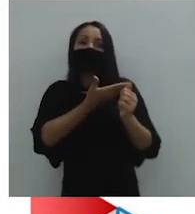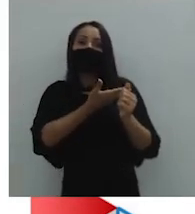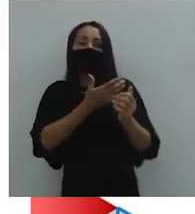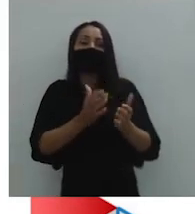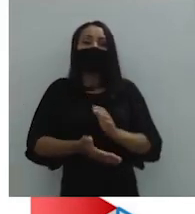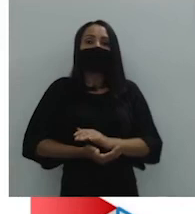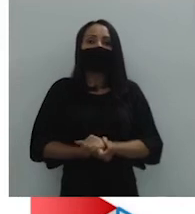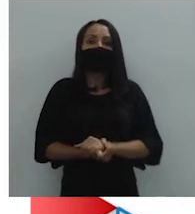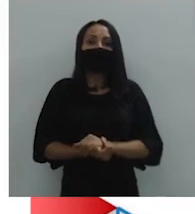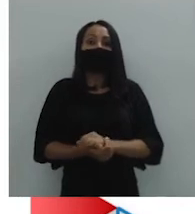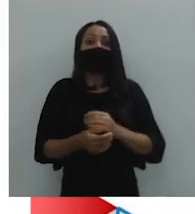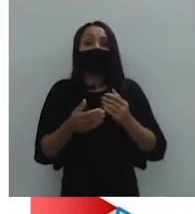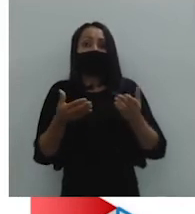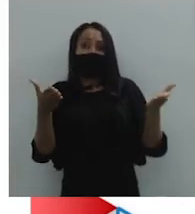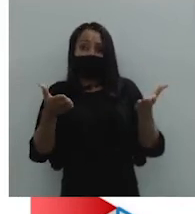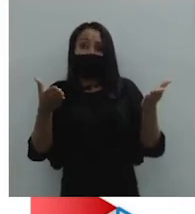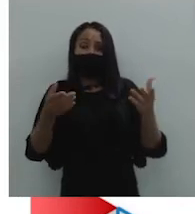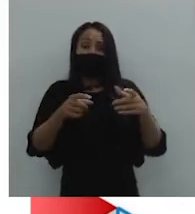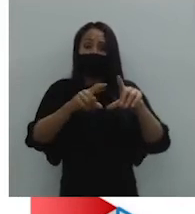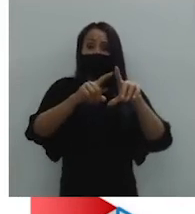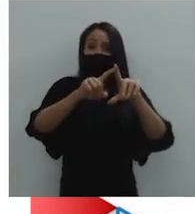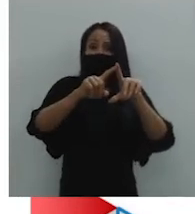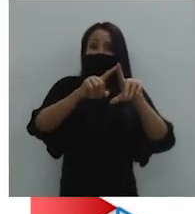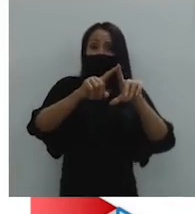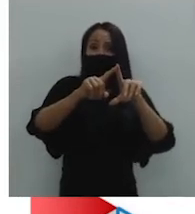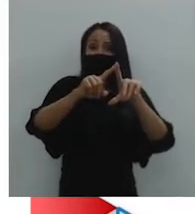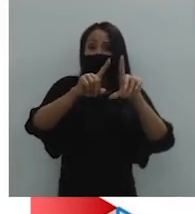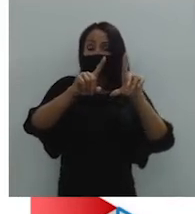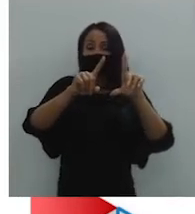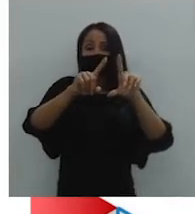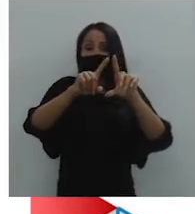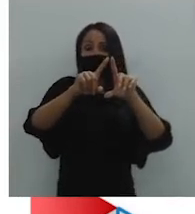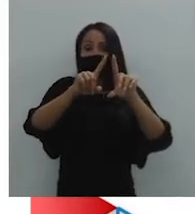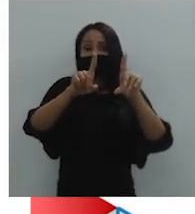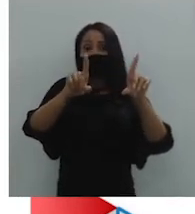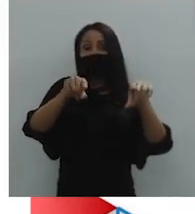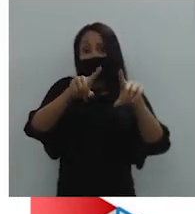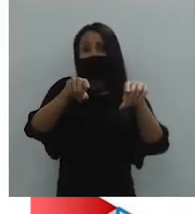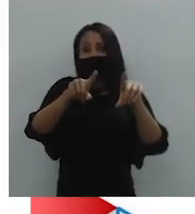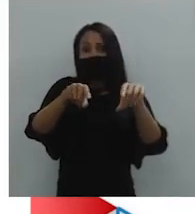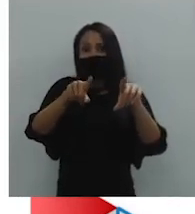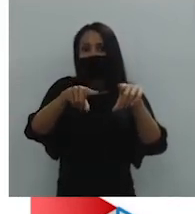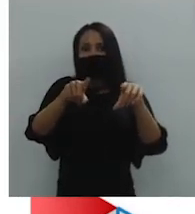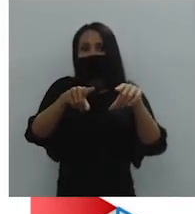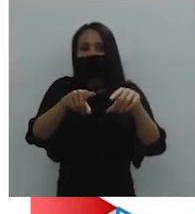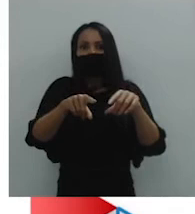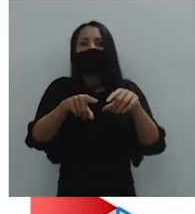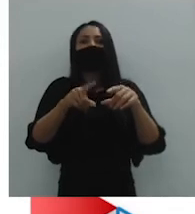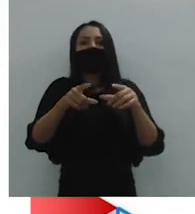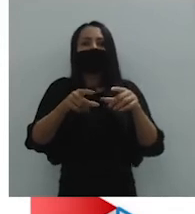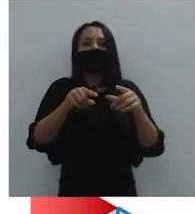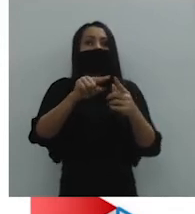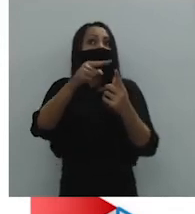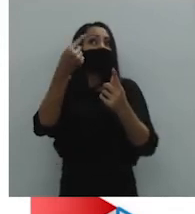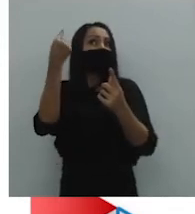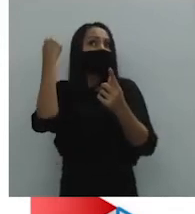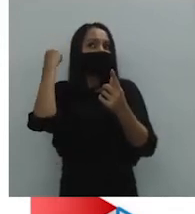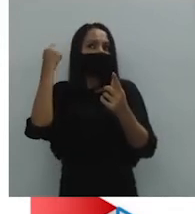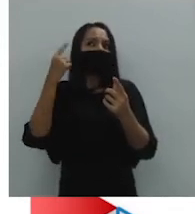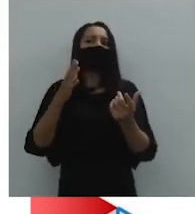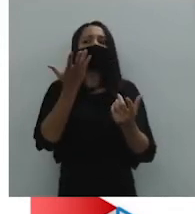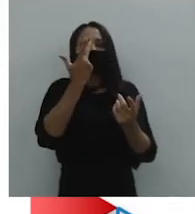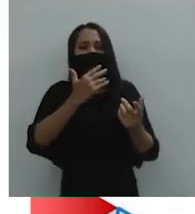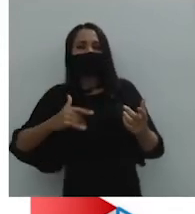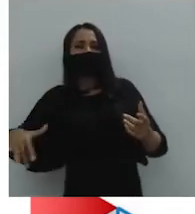hoje tem um shopping, era um terreno baldio. Ali eu brinquei demais com meus colegas na minha